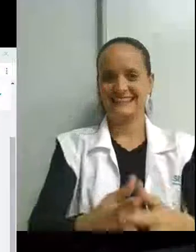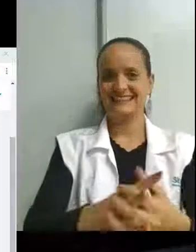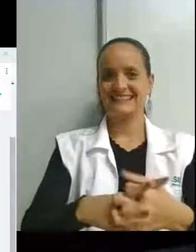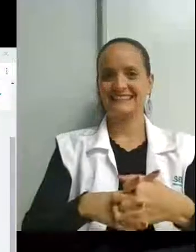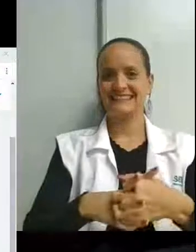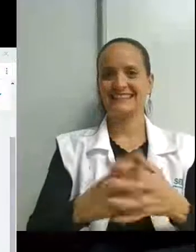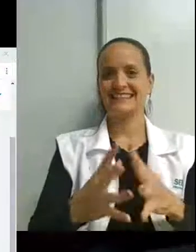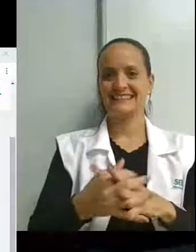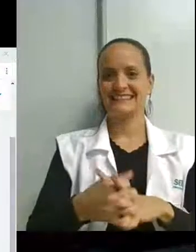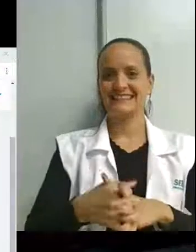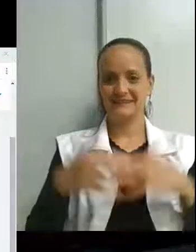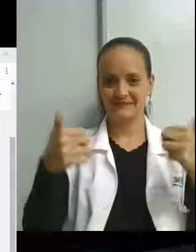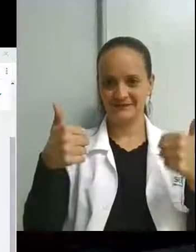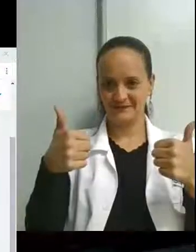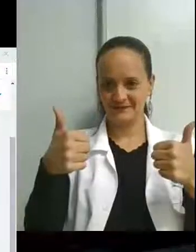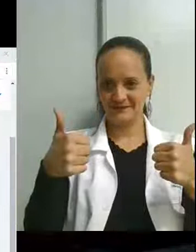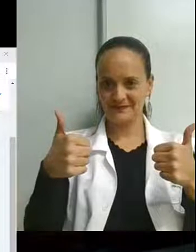E agora?